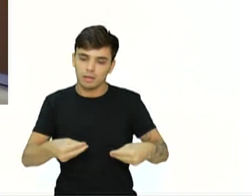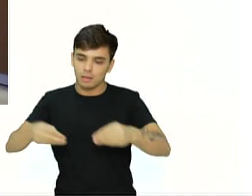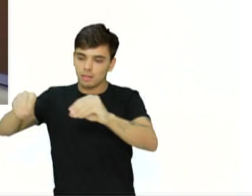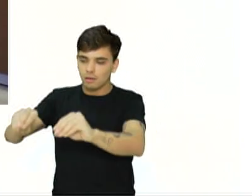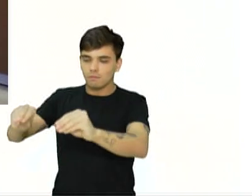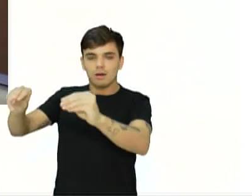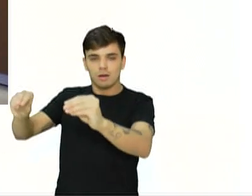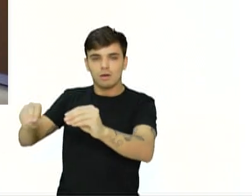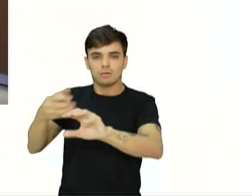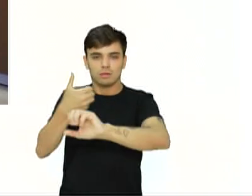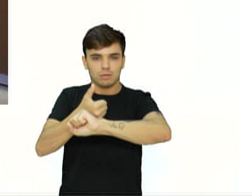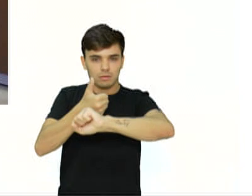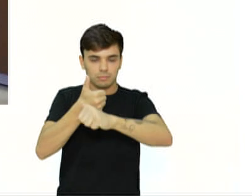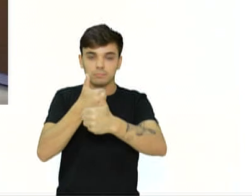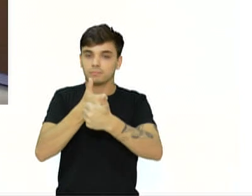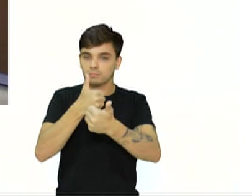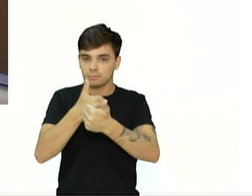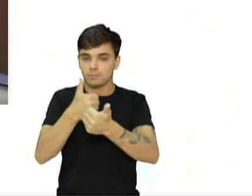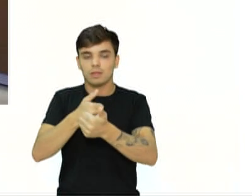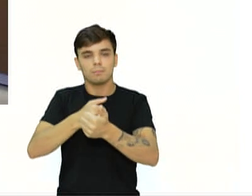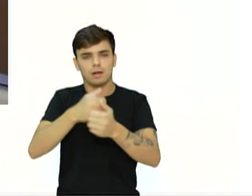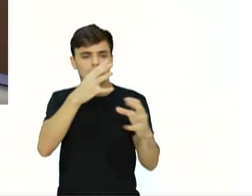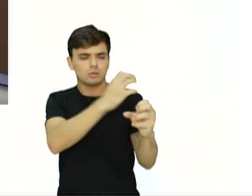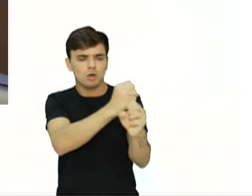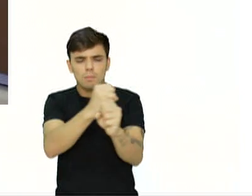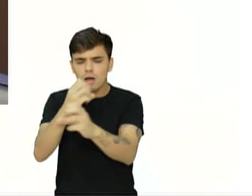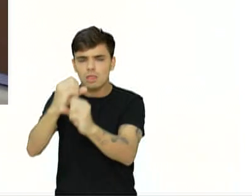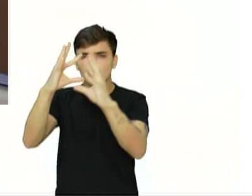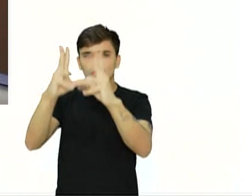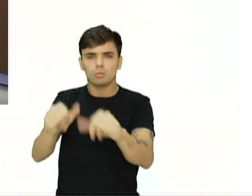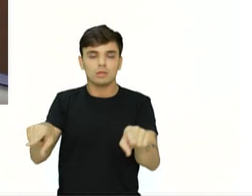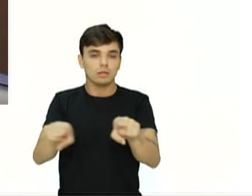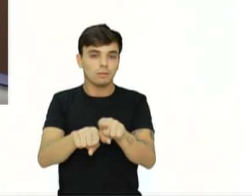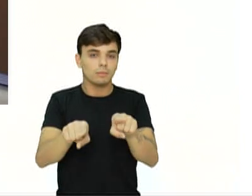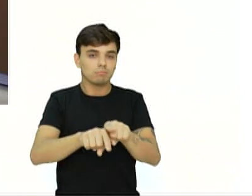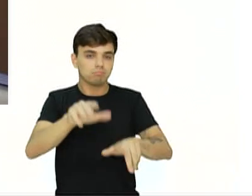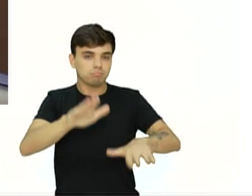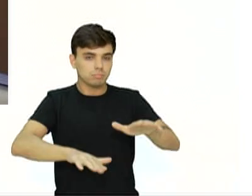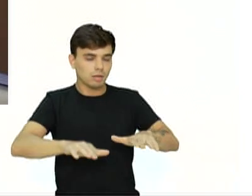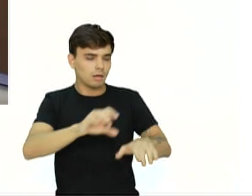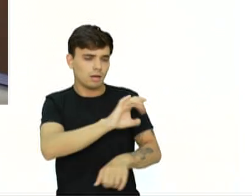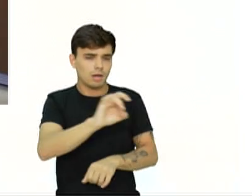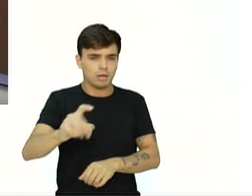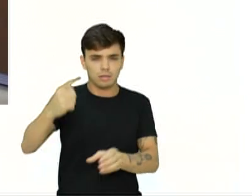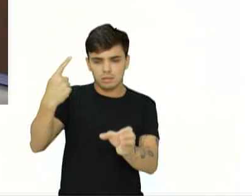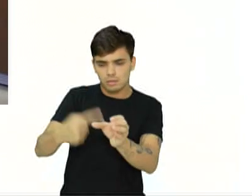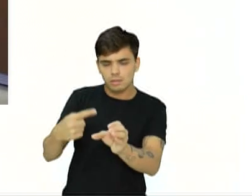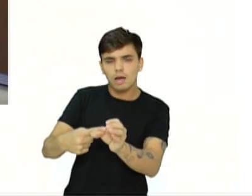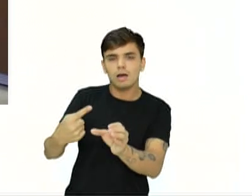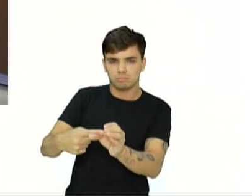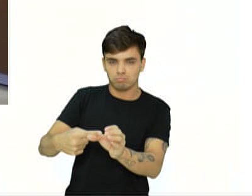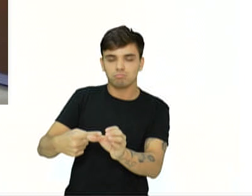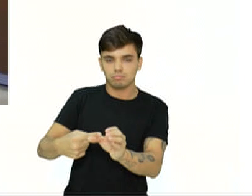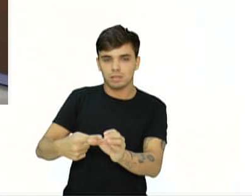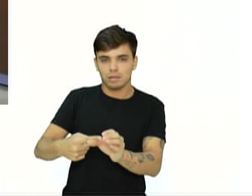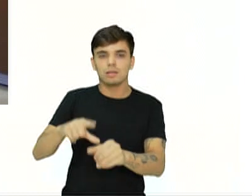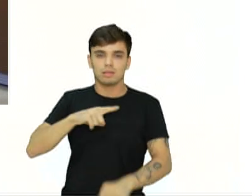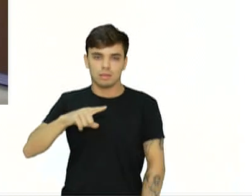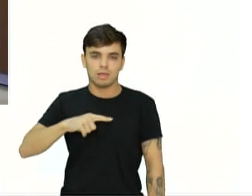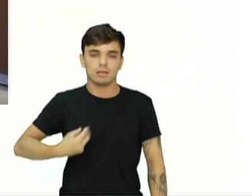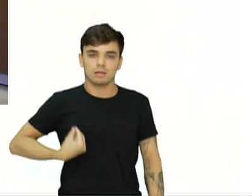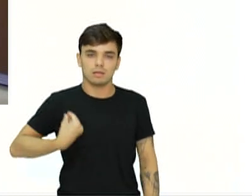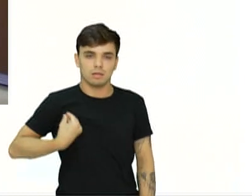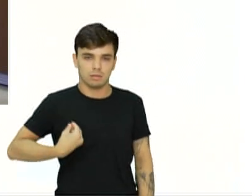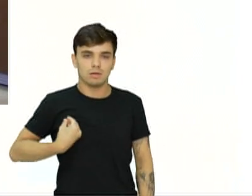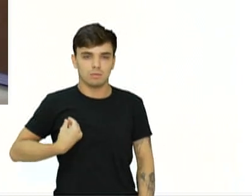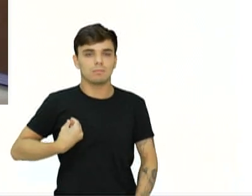ao Tribunal Regional Eleitoral para contagem, né? E dependendo de cada município, de cada cidade, existe lá um